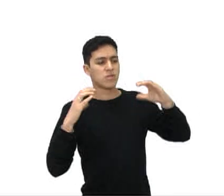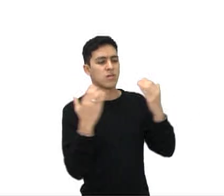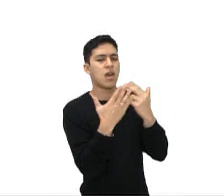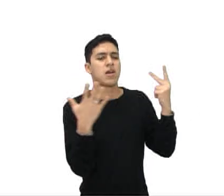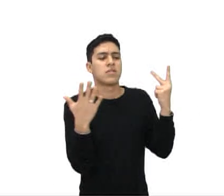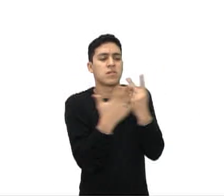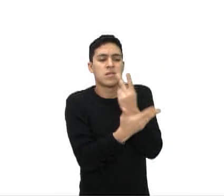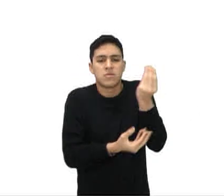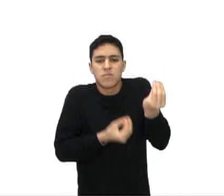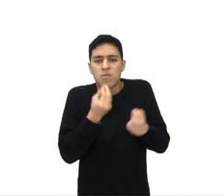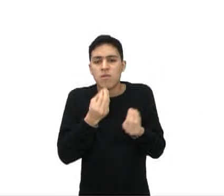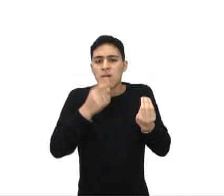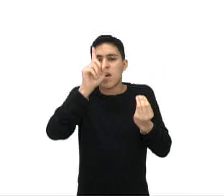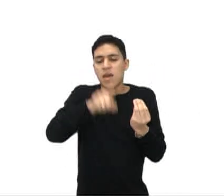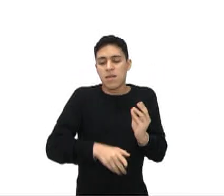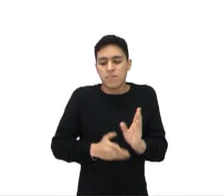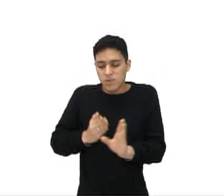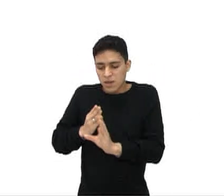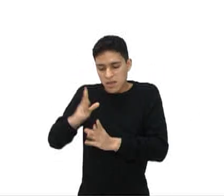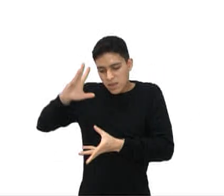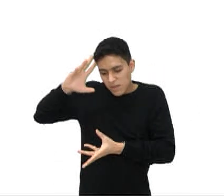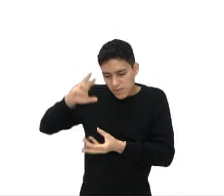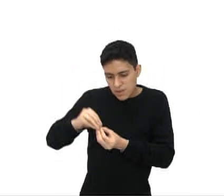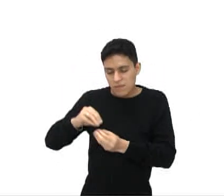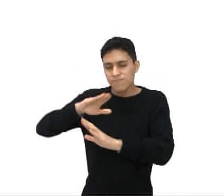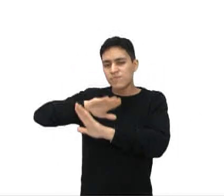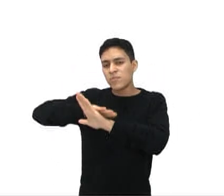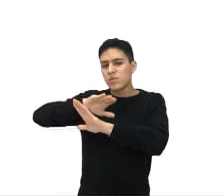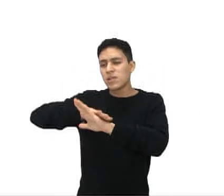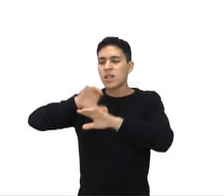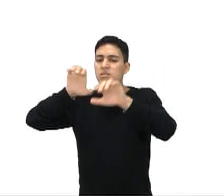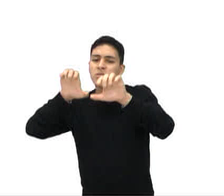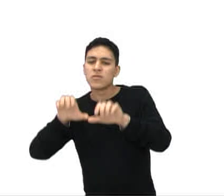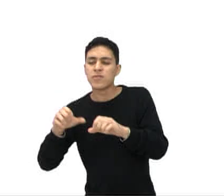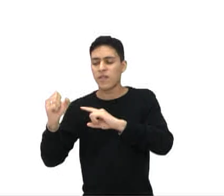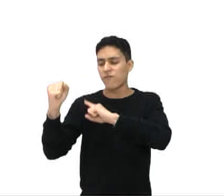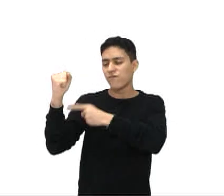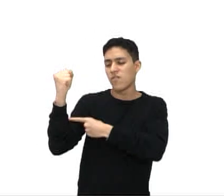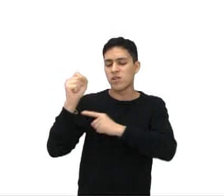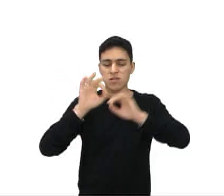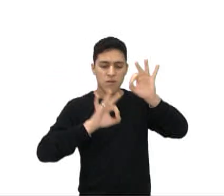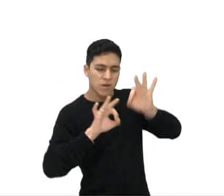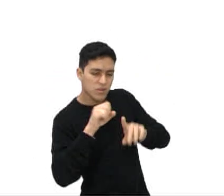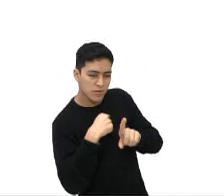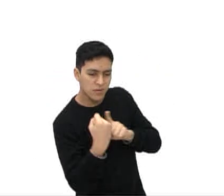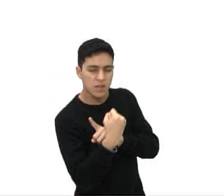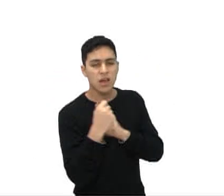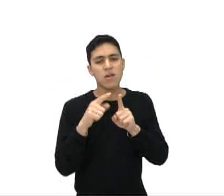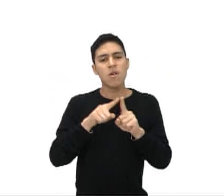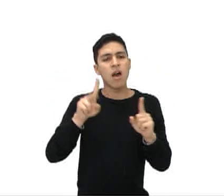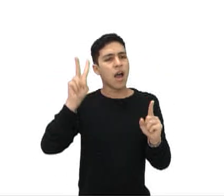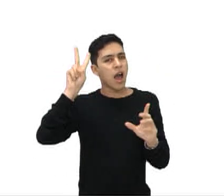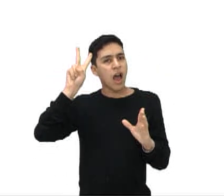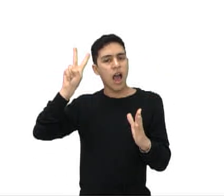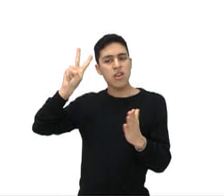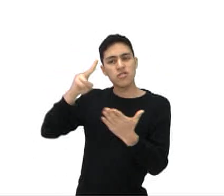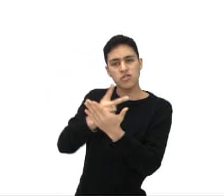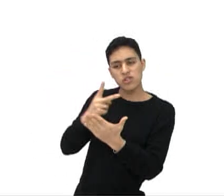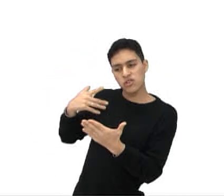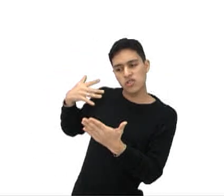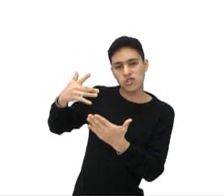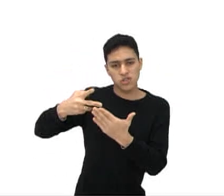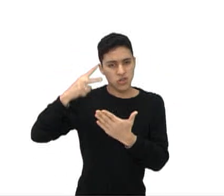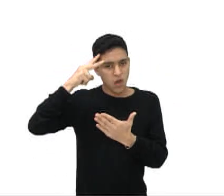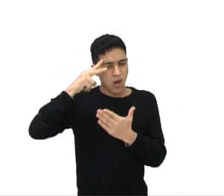por meio do entendimento das forças que estruturam a sociedade, como os eventos históricos e as relações